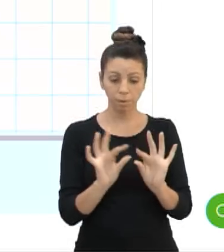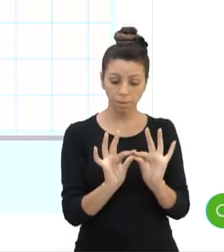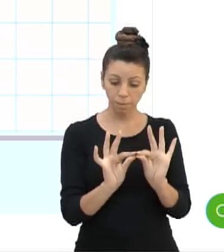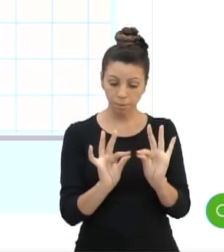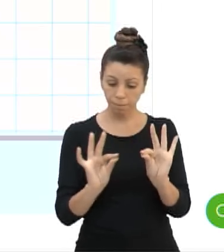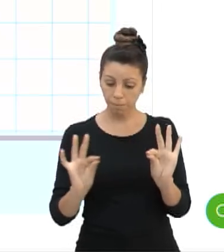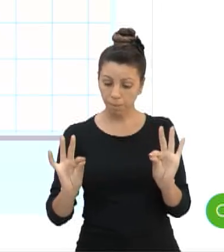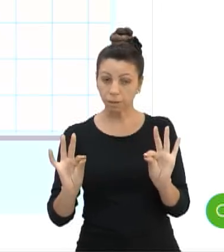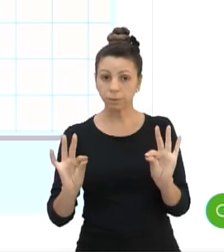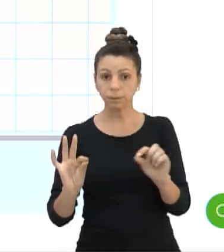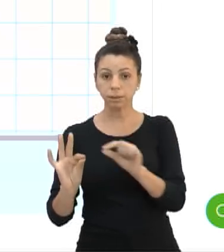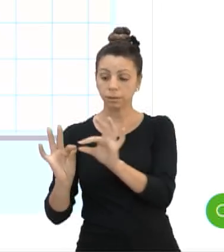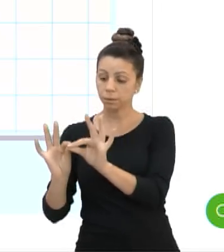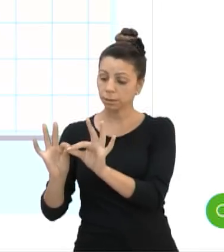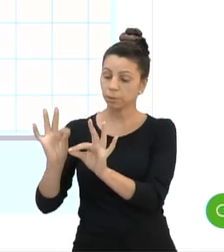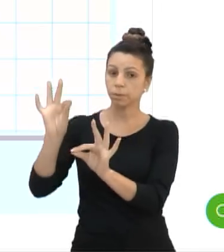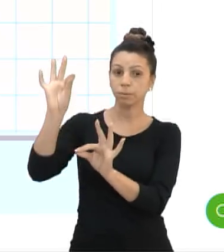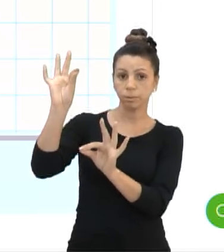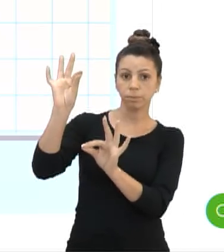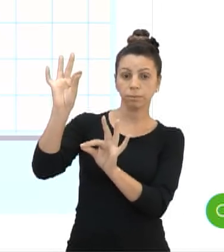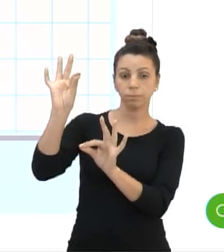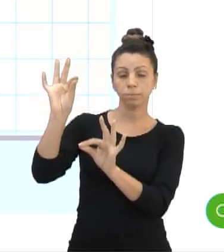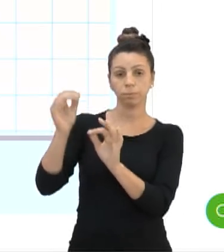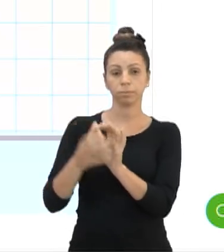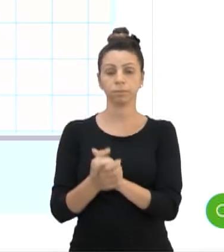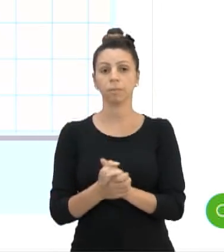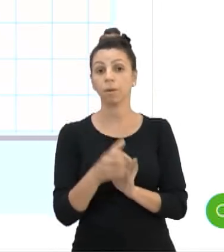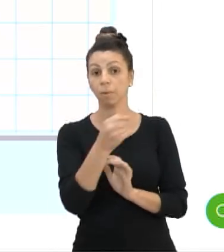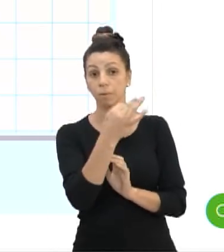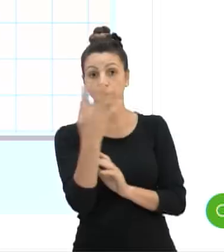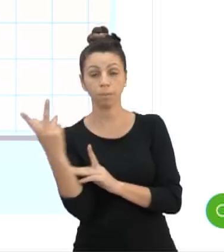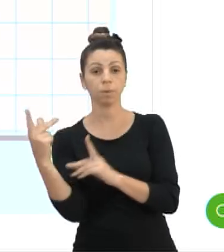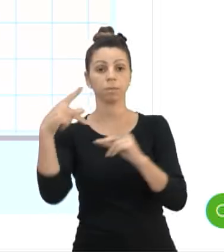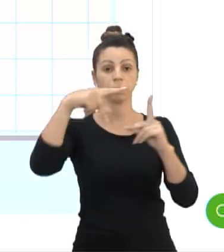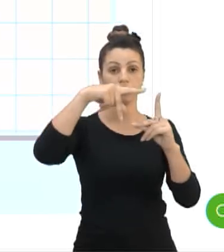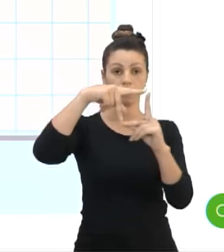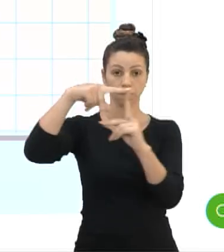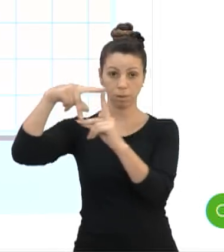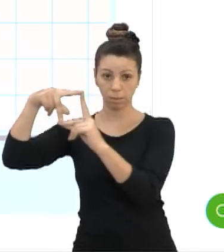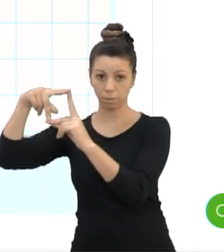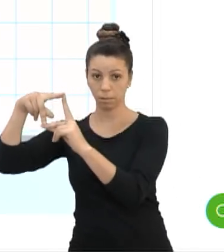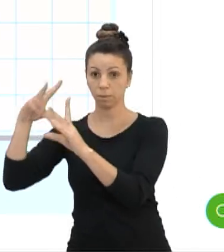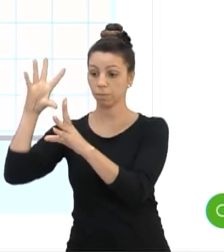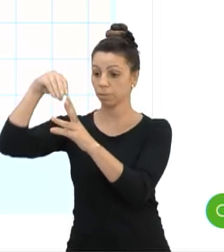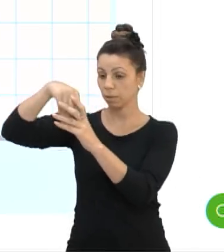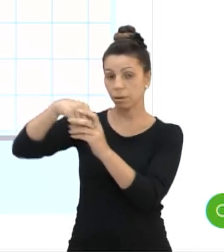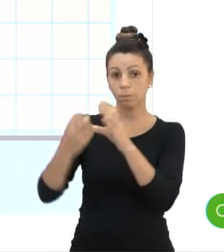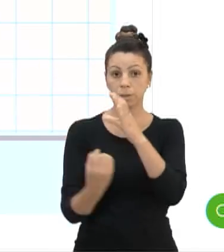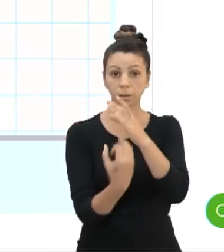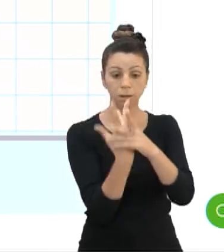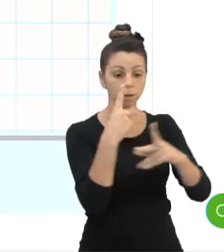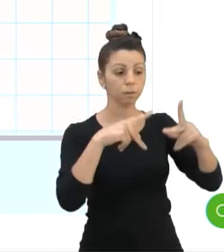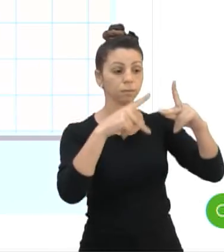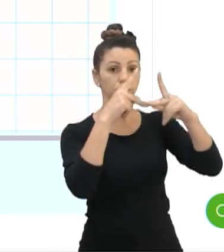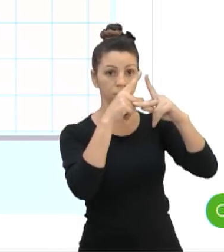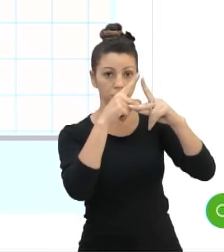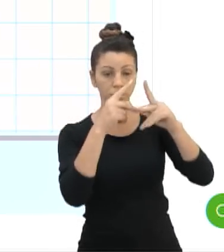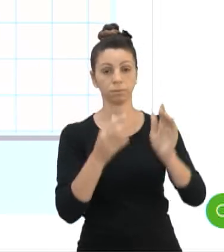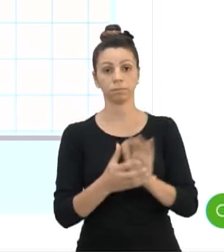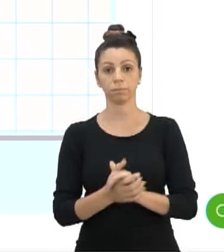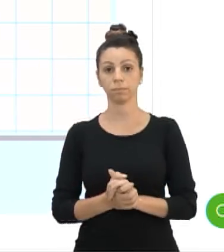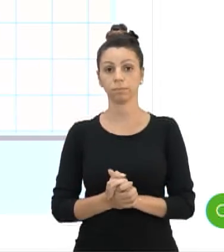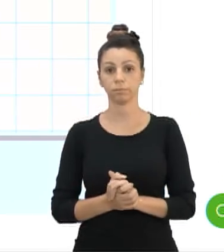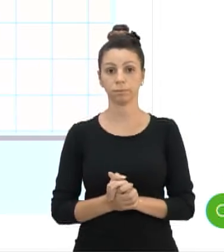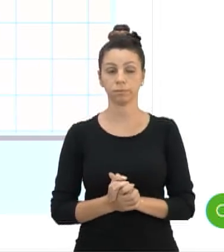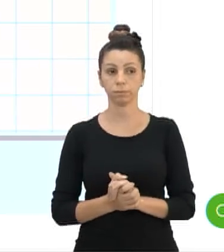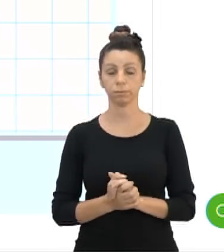polígonos. Como a gente não tem isso ainda, a gente vai ter que contar os quadradinhos que está preenchendo aqui. Então, vamos lá. 1,